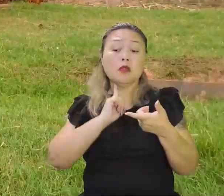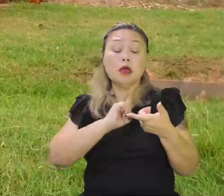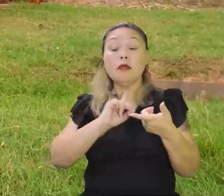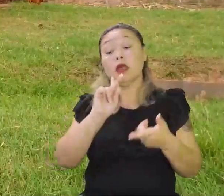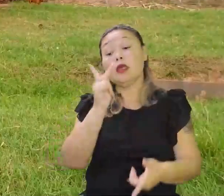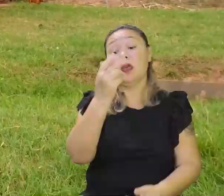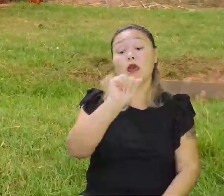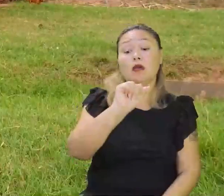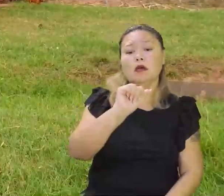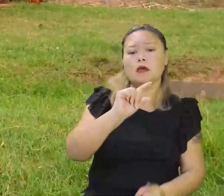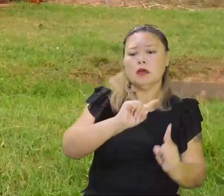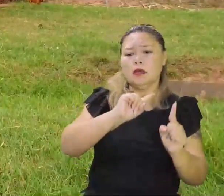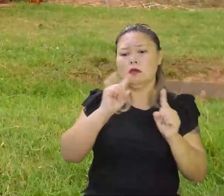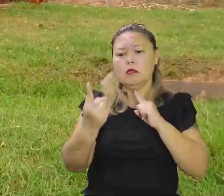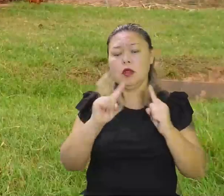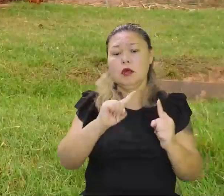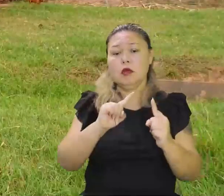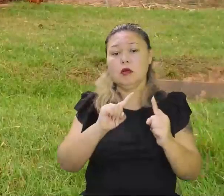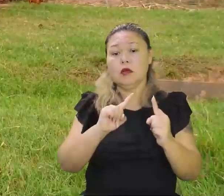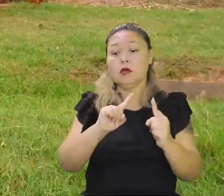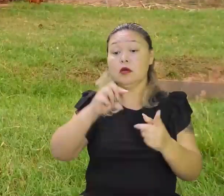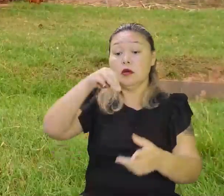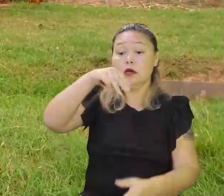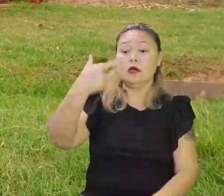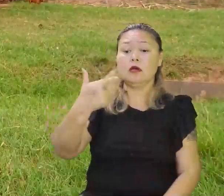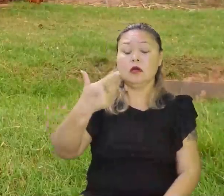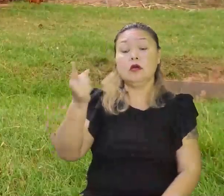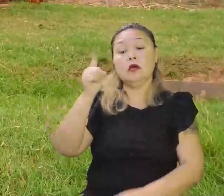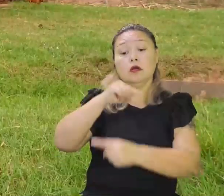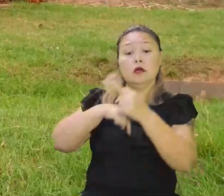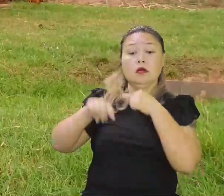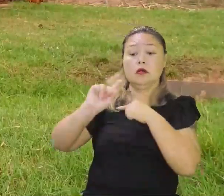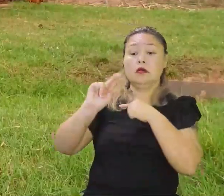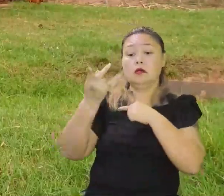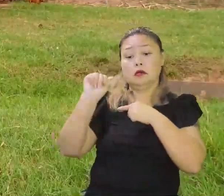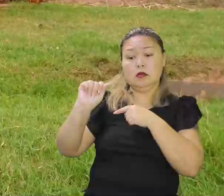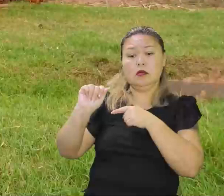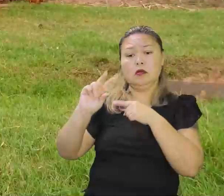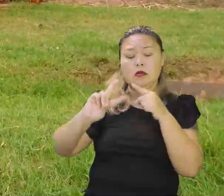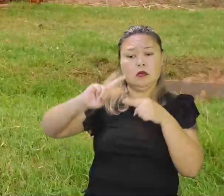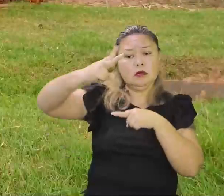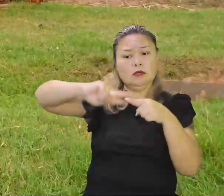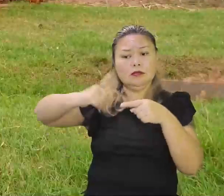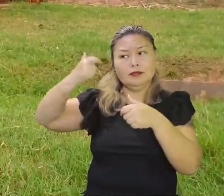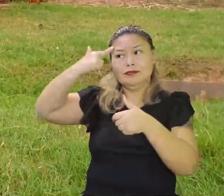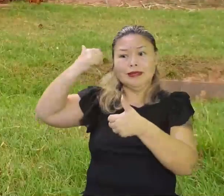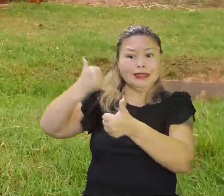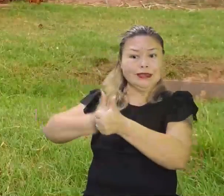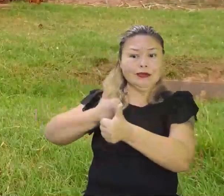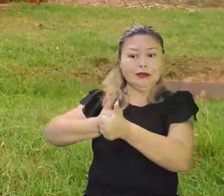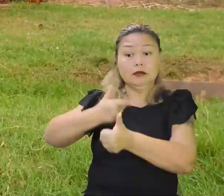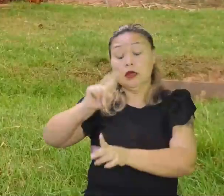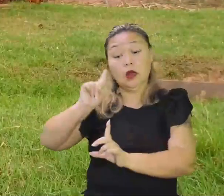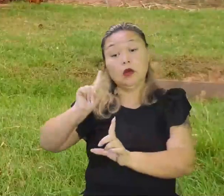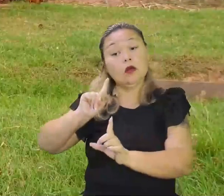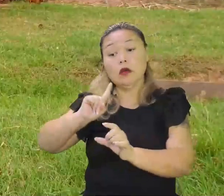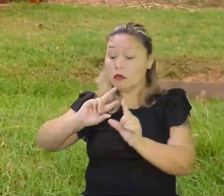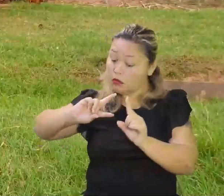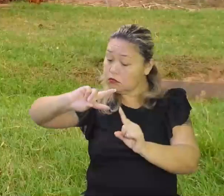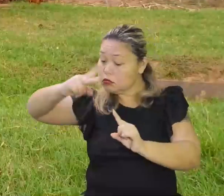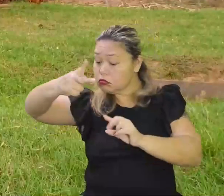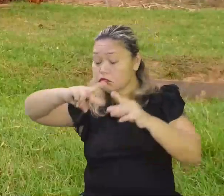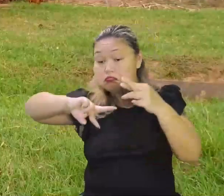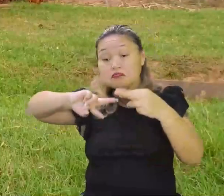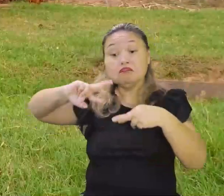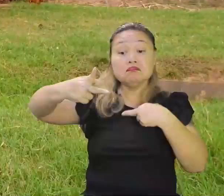hectare, aí ele transforma legal. Está em metro quadrado, quer ir para hectare, aí ele bate cabeça. Não precisa, é o mesmo processo, é o mesmo